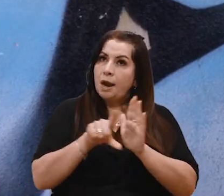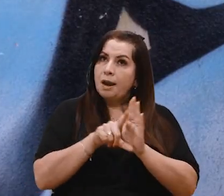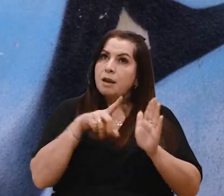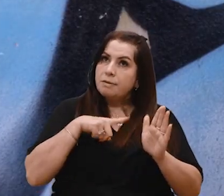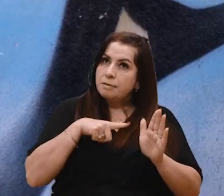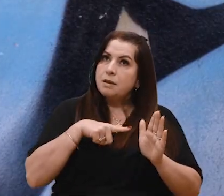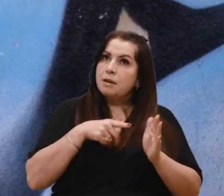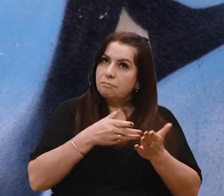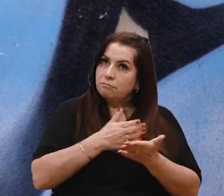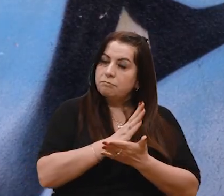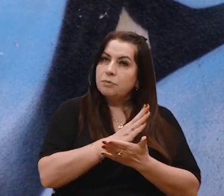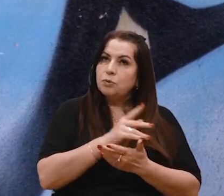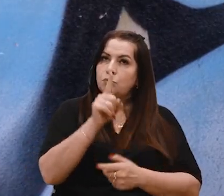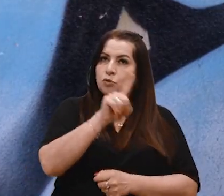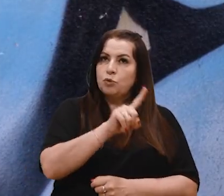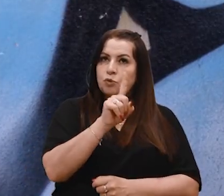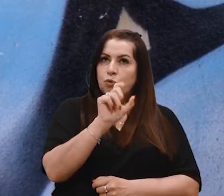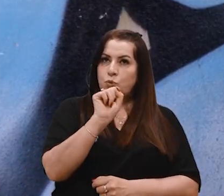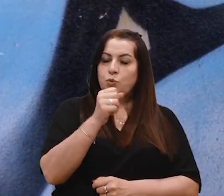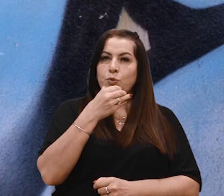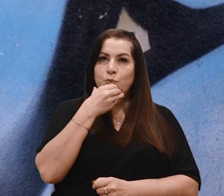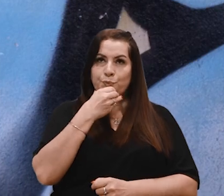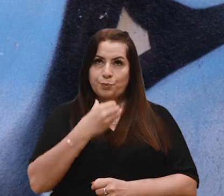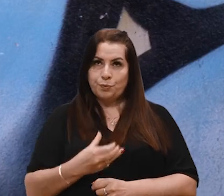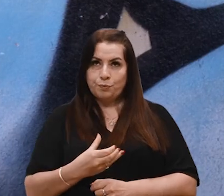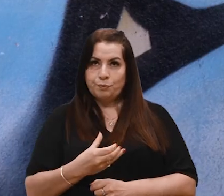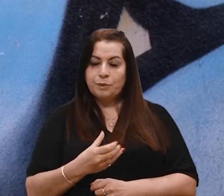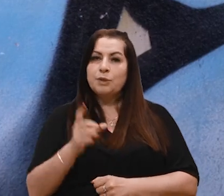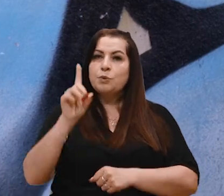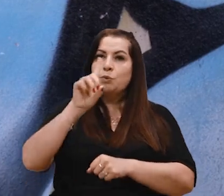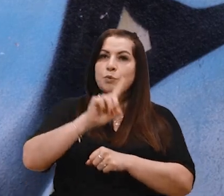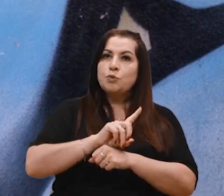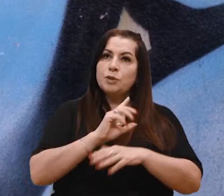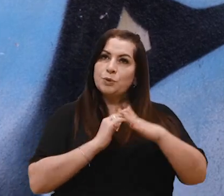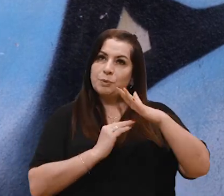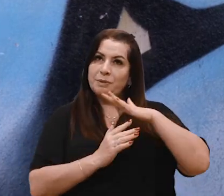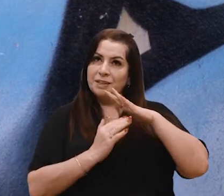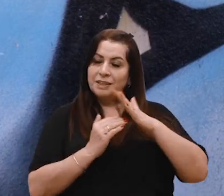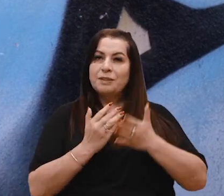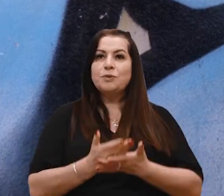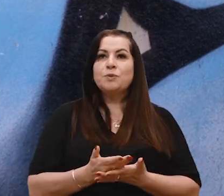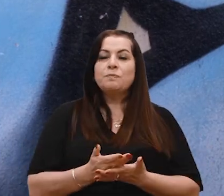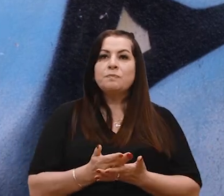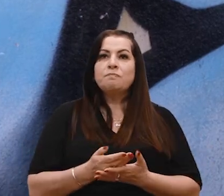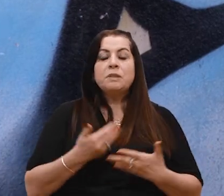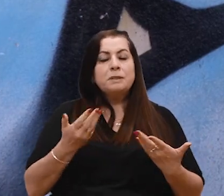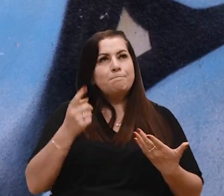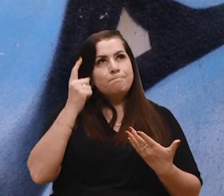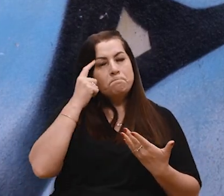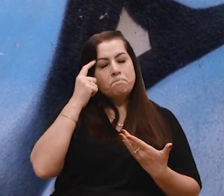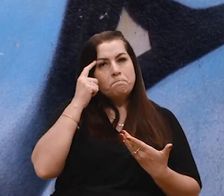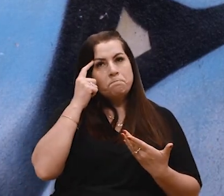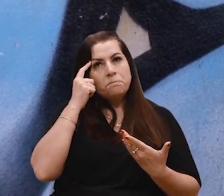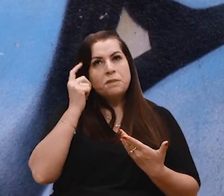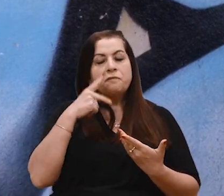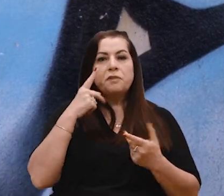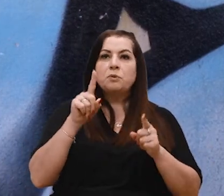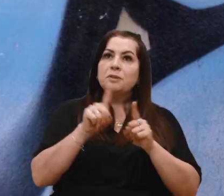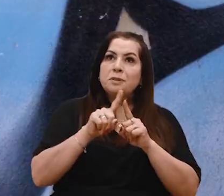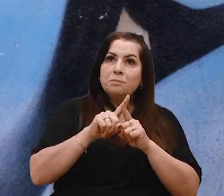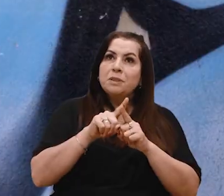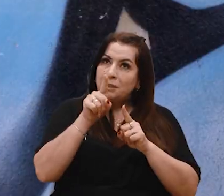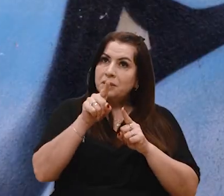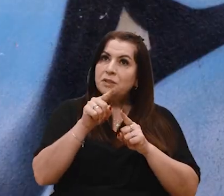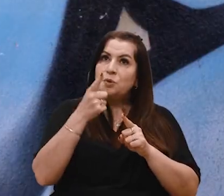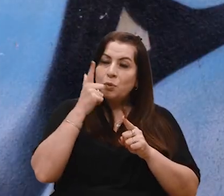este ano, já que a lei já ia estar valendo, que vai ser no dia 18 de dezembro, que é o Dia do Migrante. Então, a gente